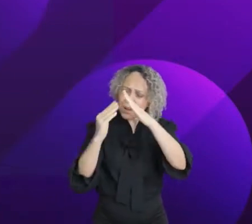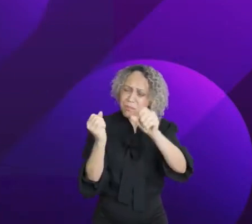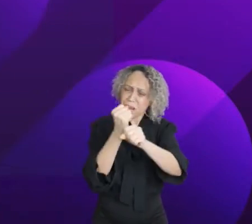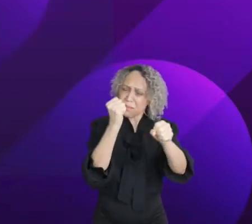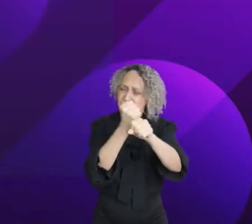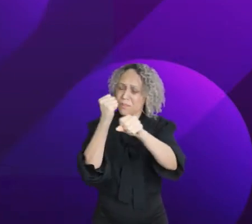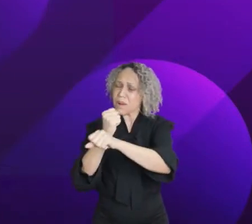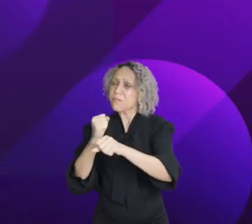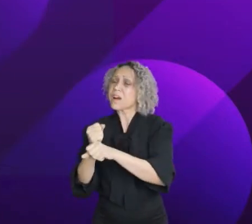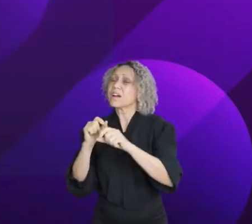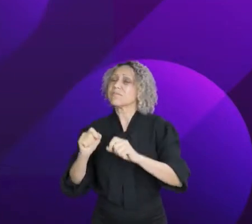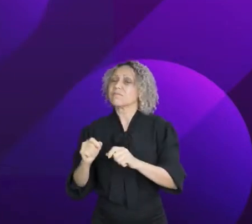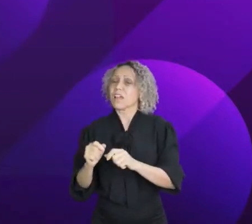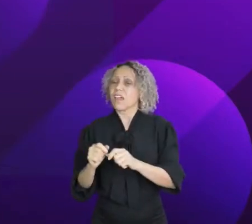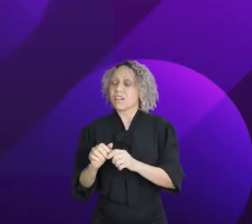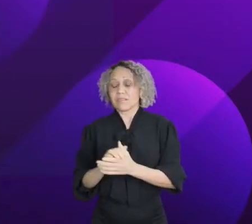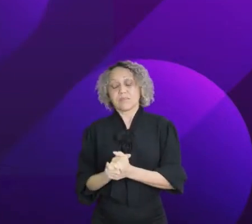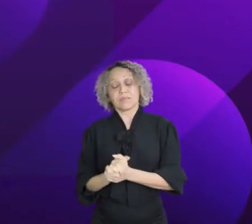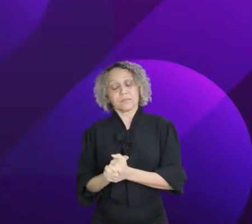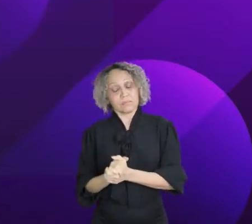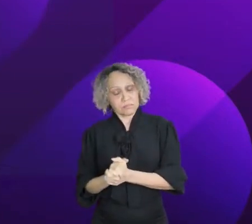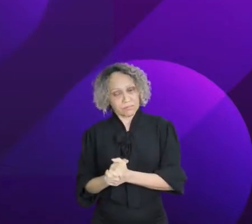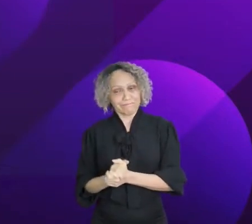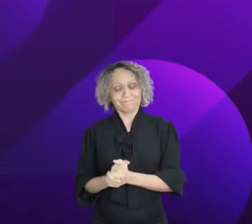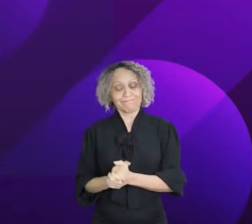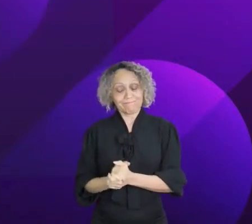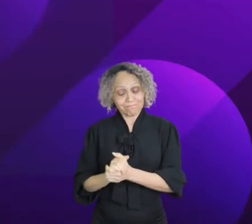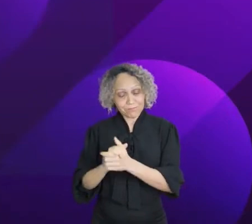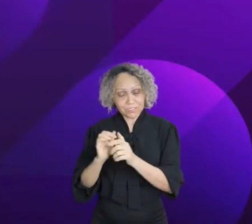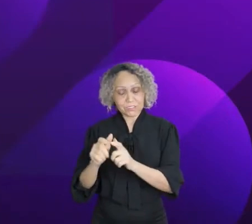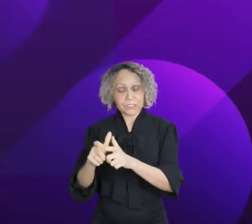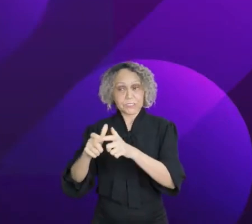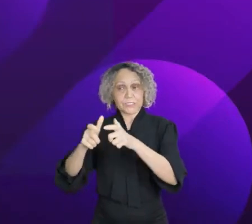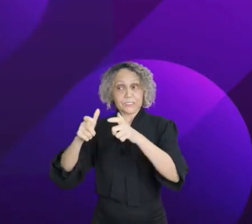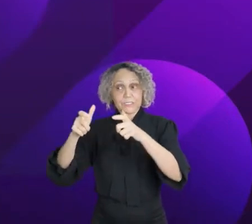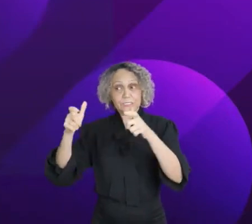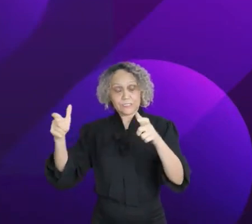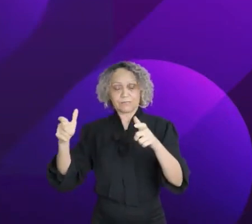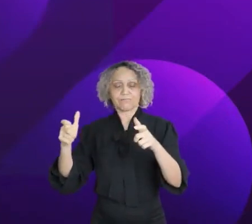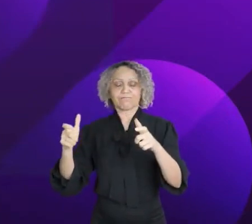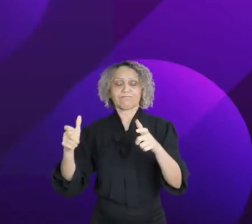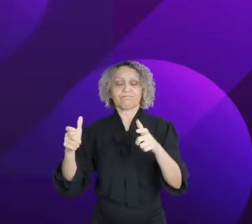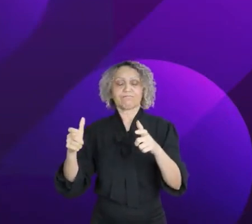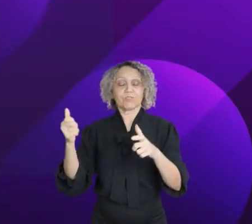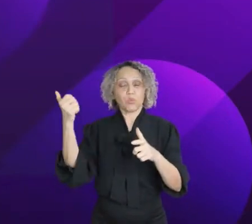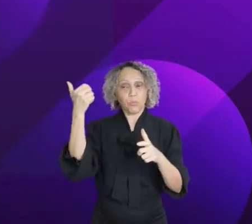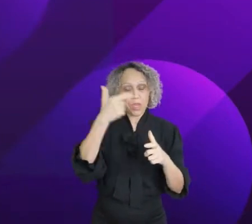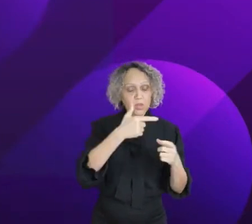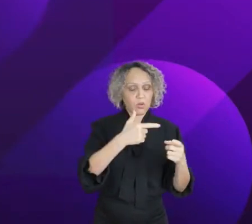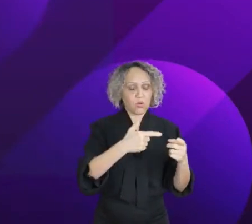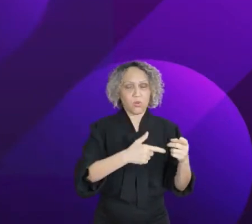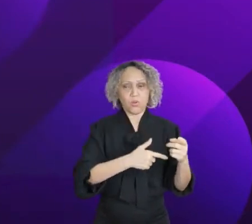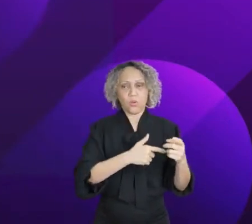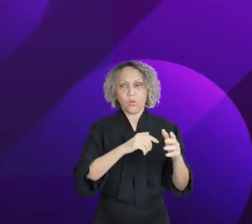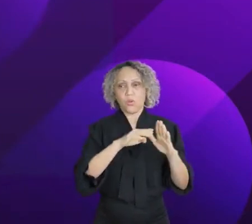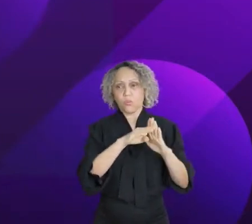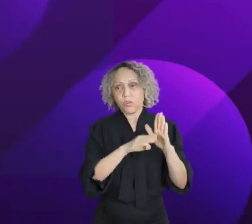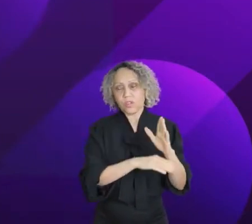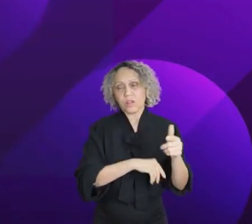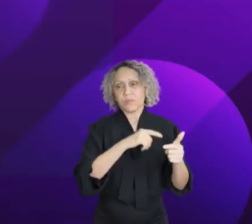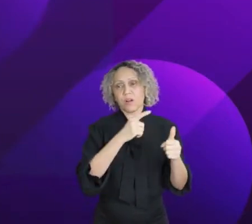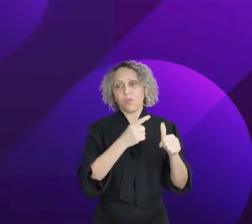que áreas urbanas onde as pessoas viviam em situação de insalubridade, em área